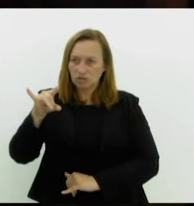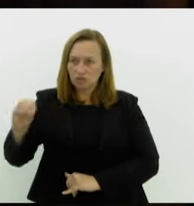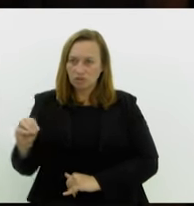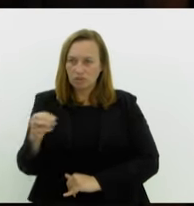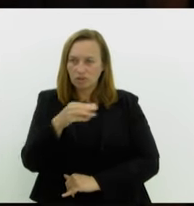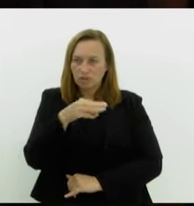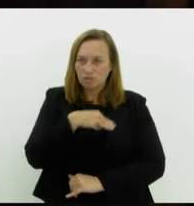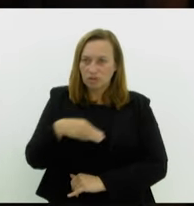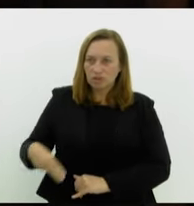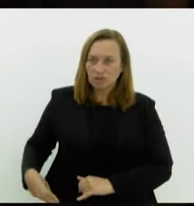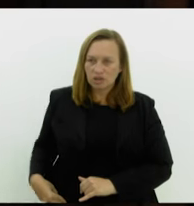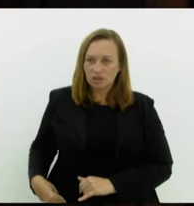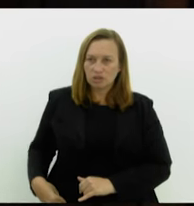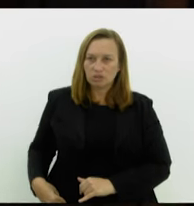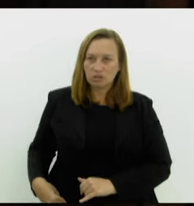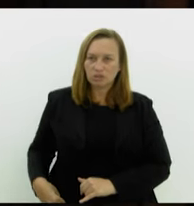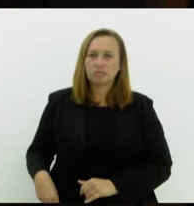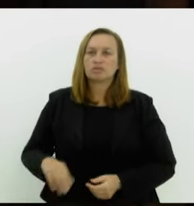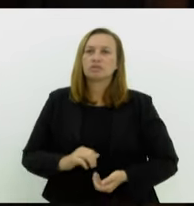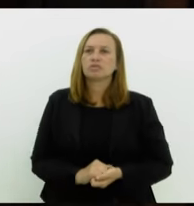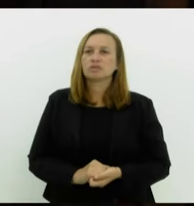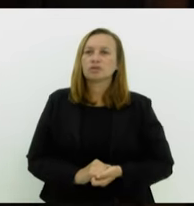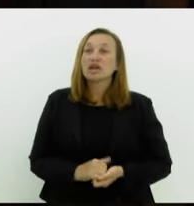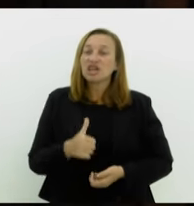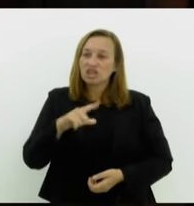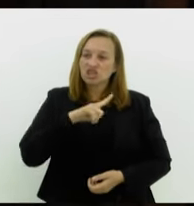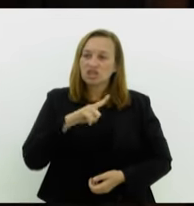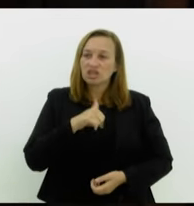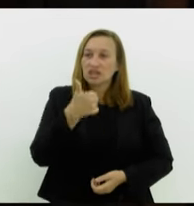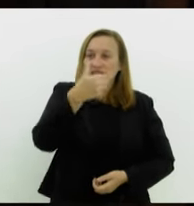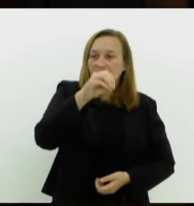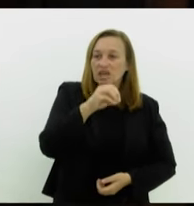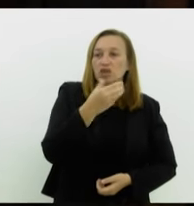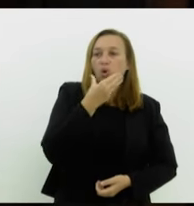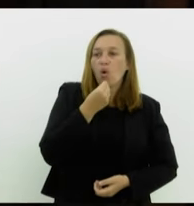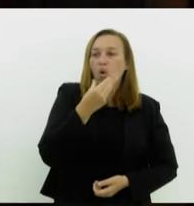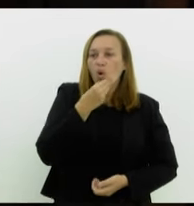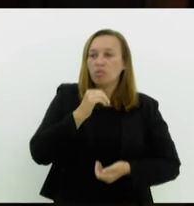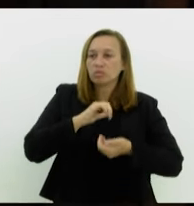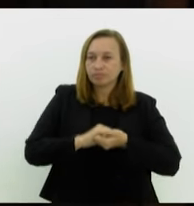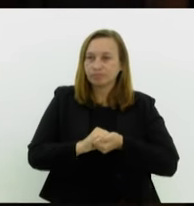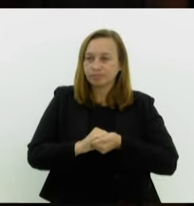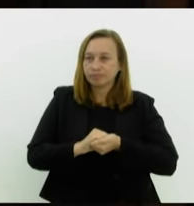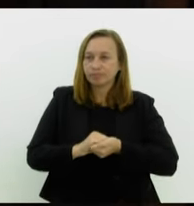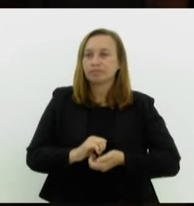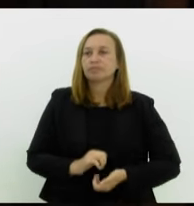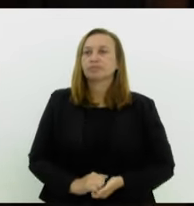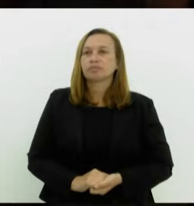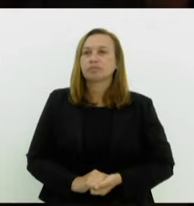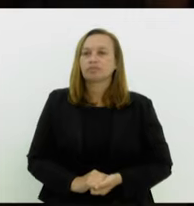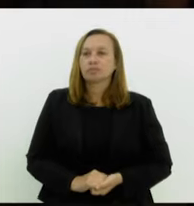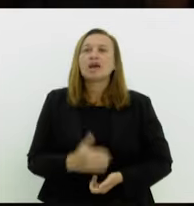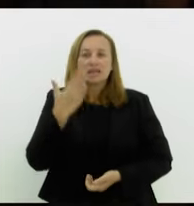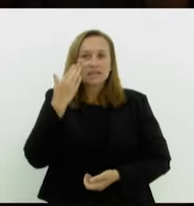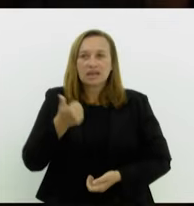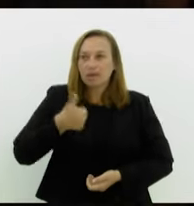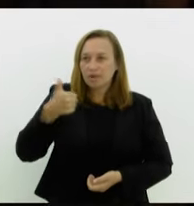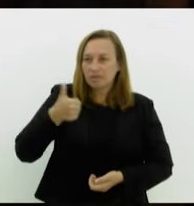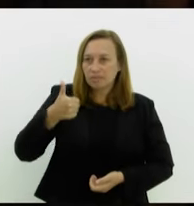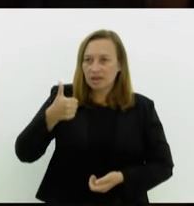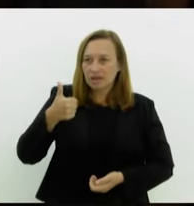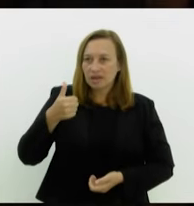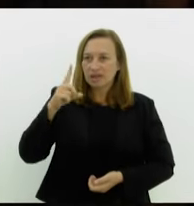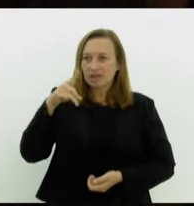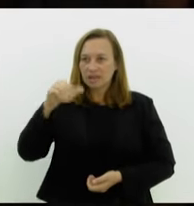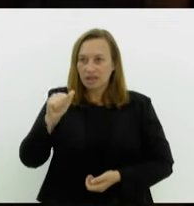tinham 10 homens de mão dada para ocupar uma vaga da uma mulher e sei que a primeira dama reclamou